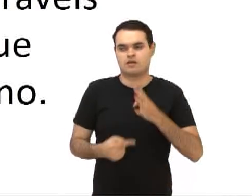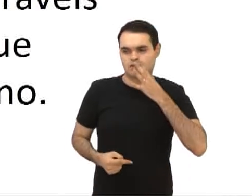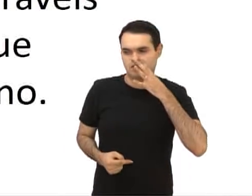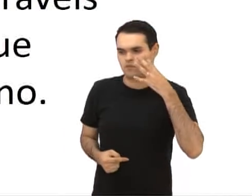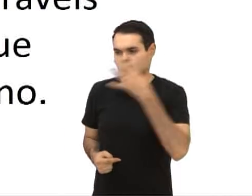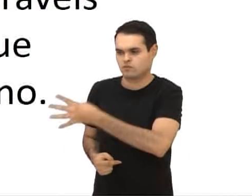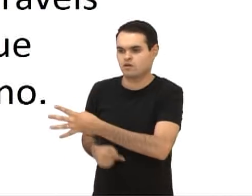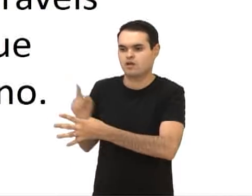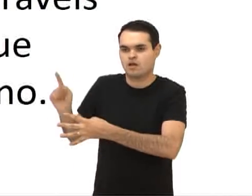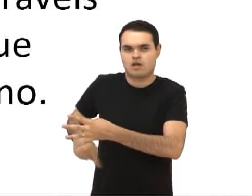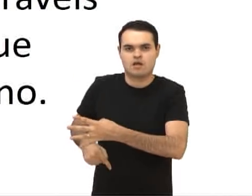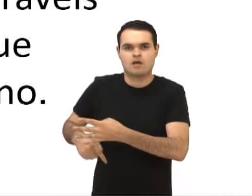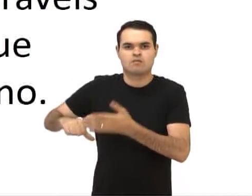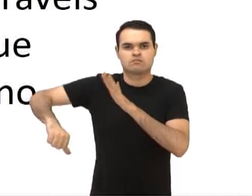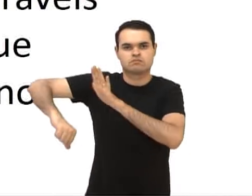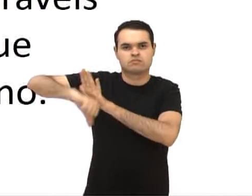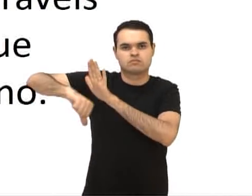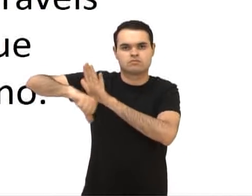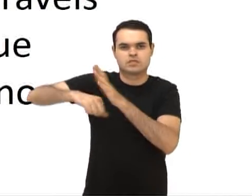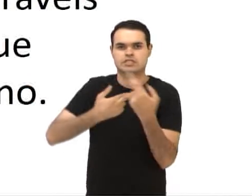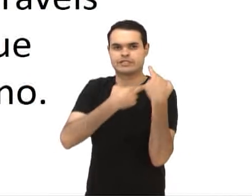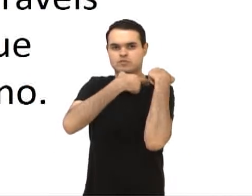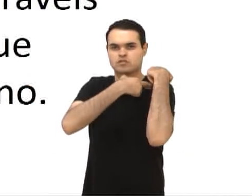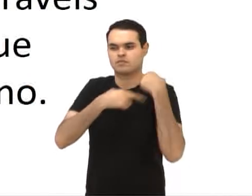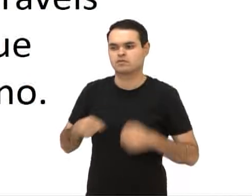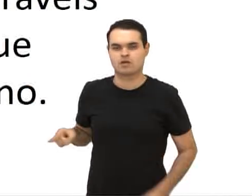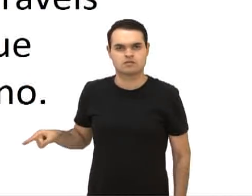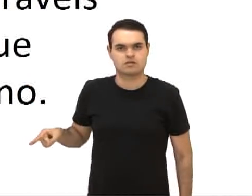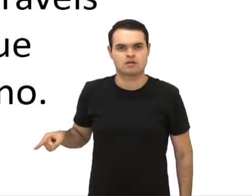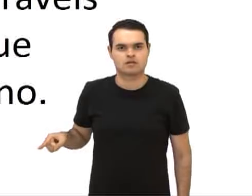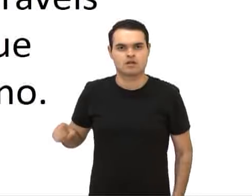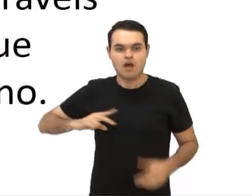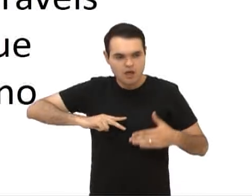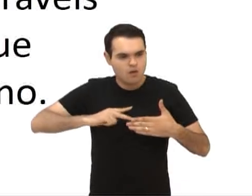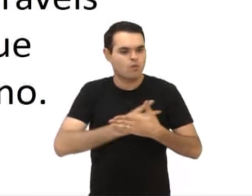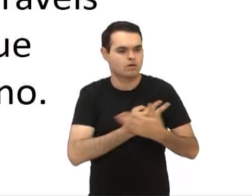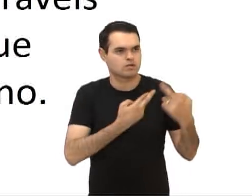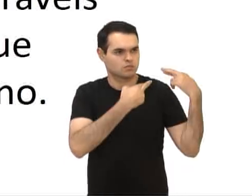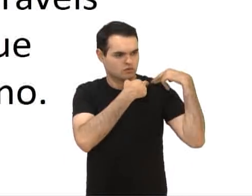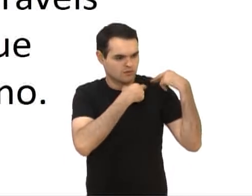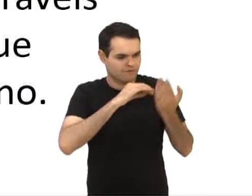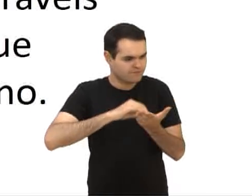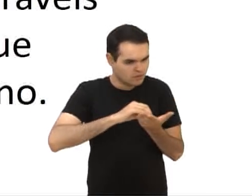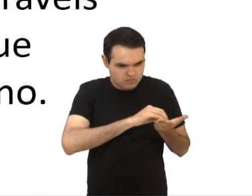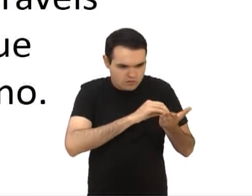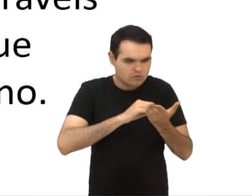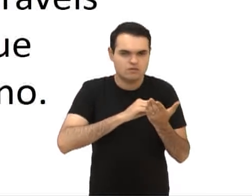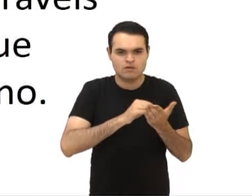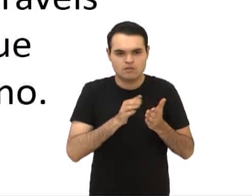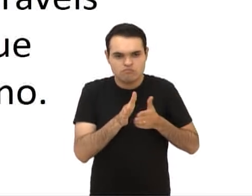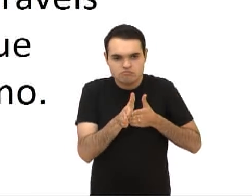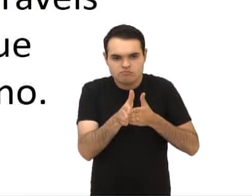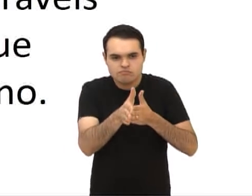de responsabilidade. Ela teria cometido erros durante a condução do